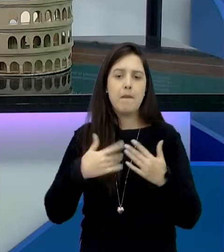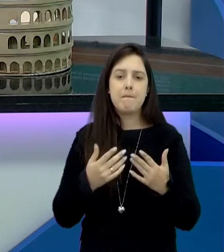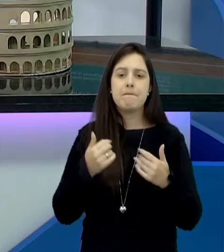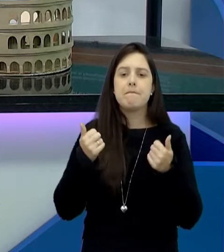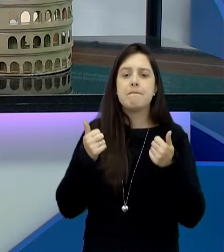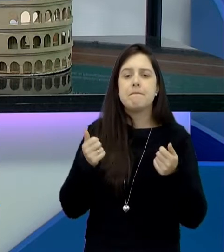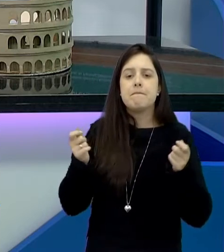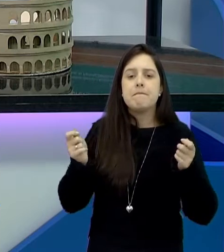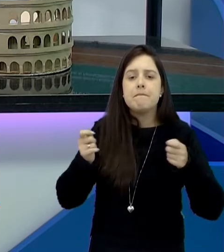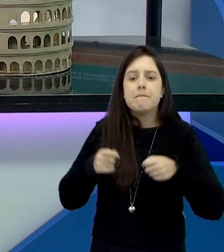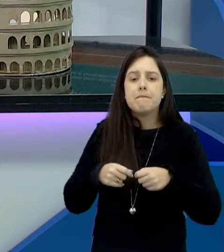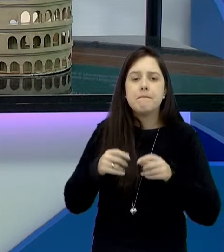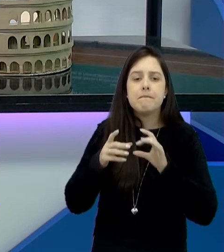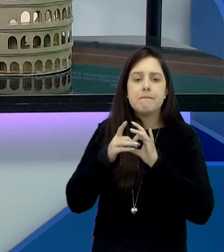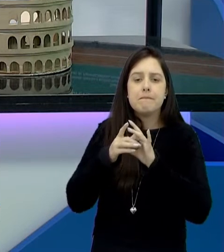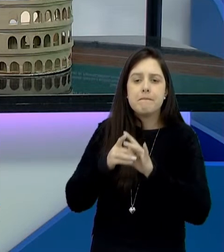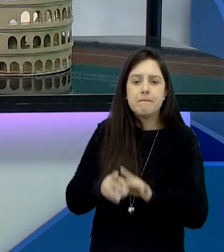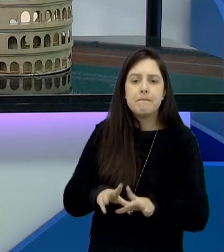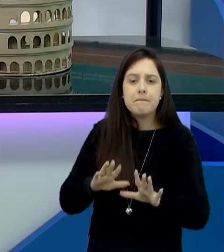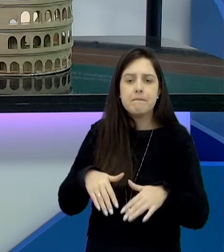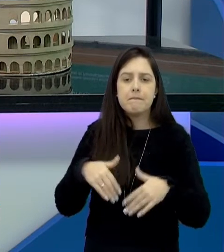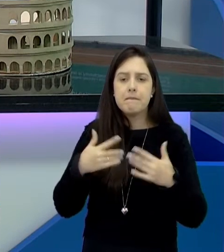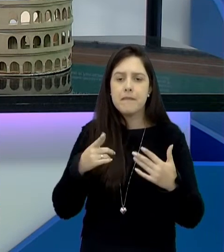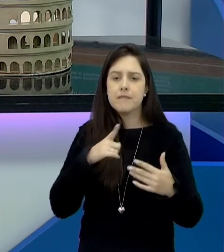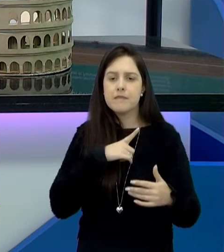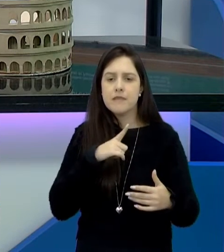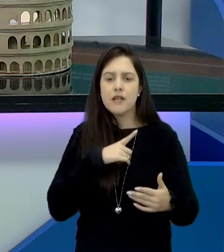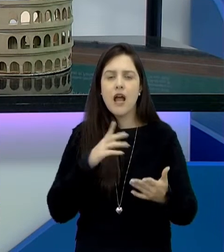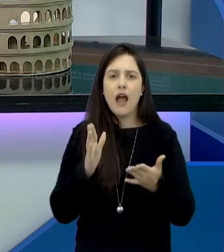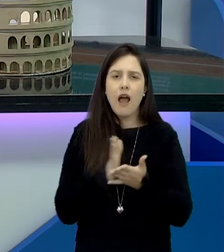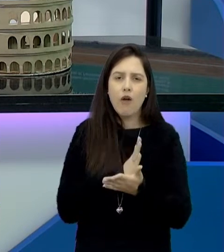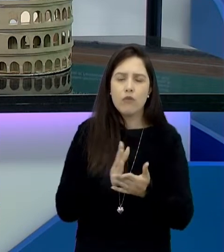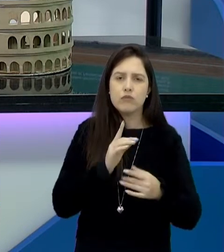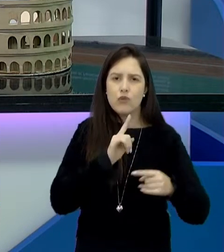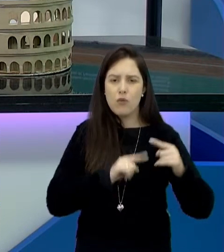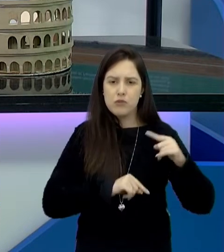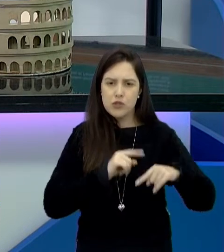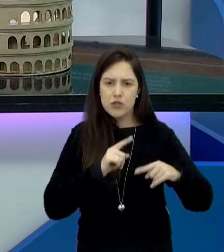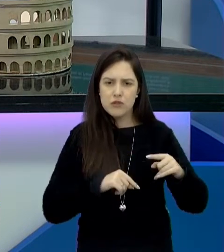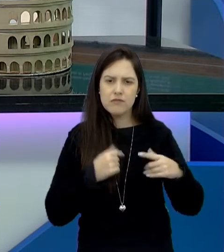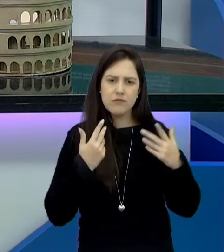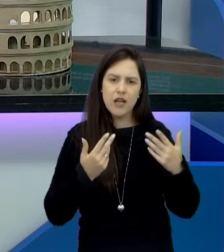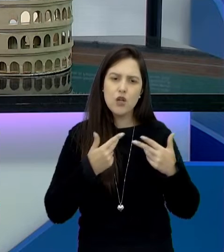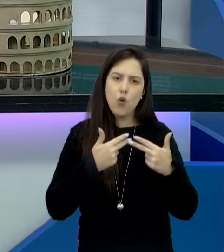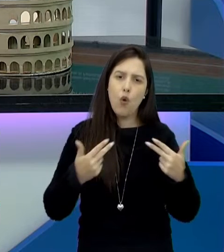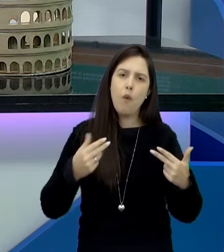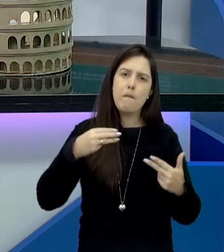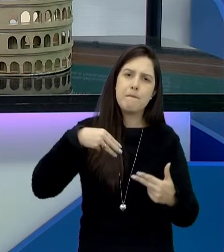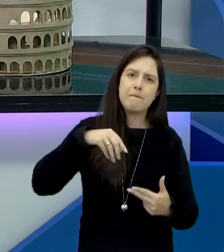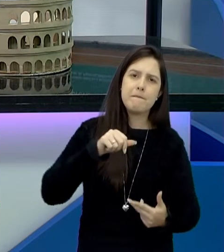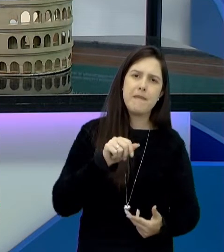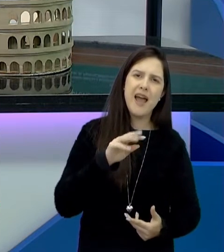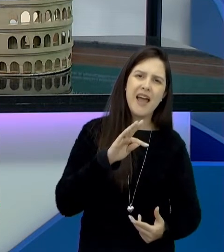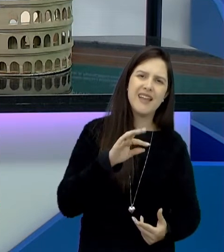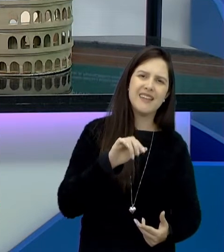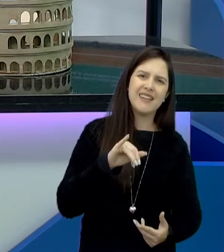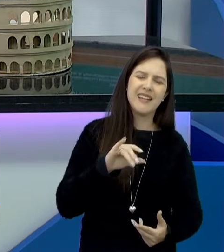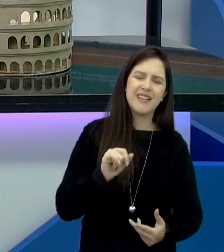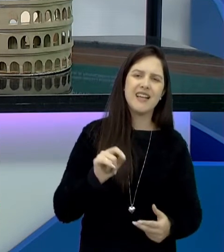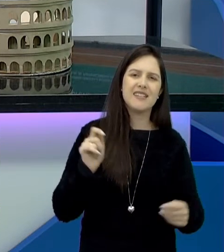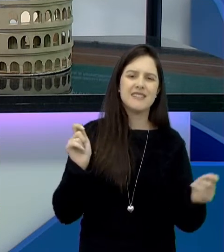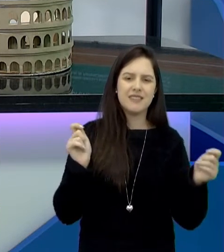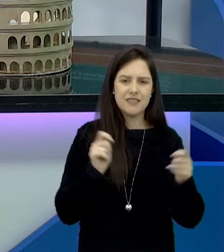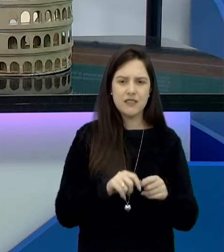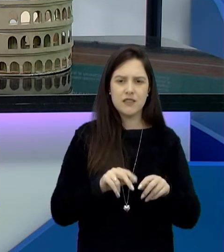acervo itinerante. Então, nesse acervo tem lá objetos que são objetos materiais, mas é